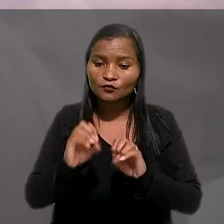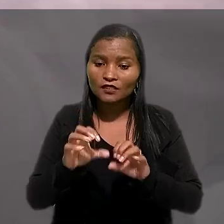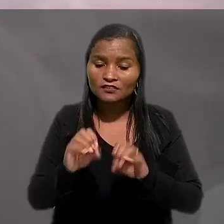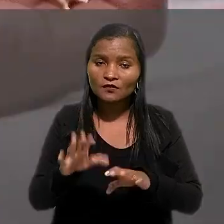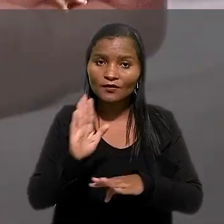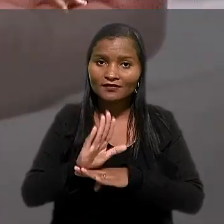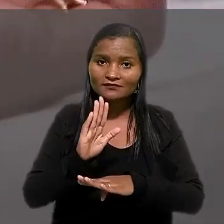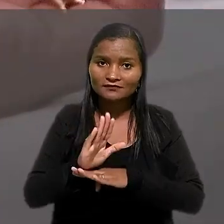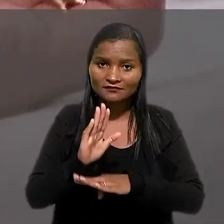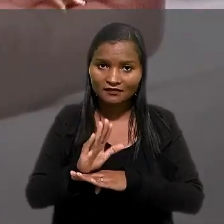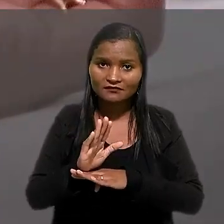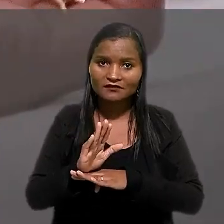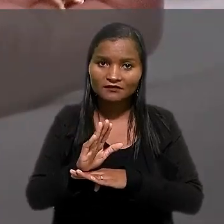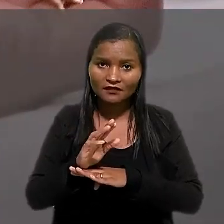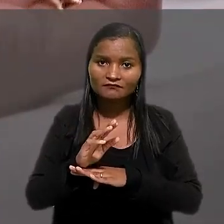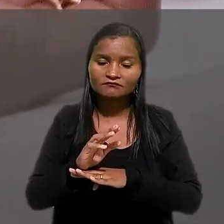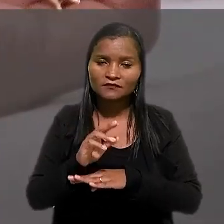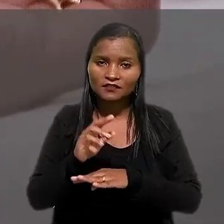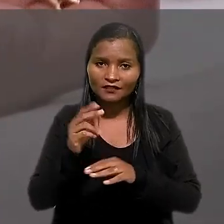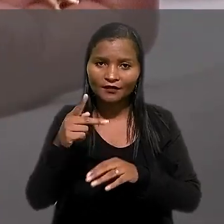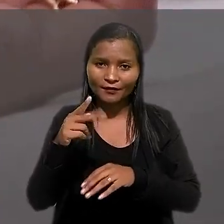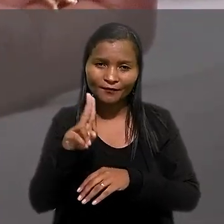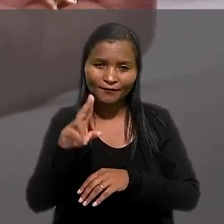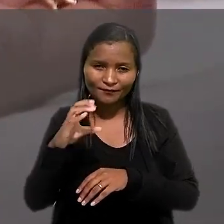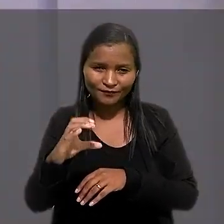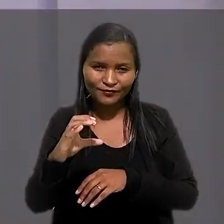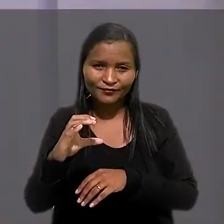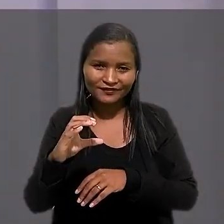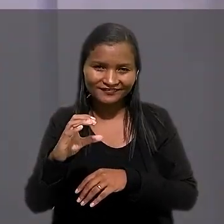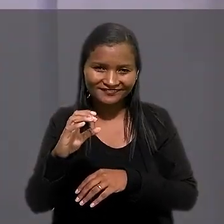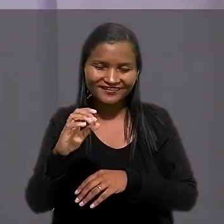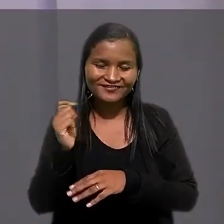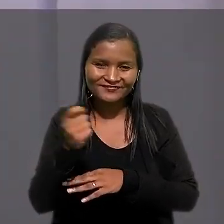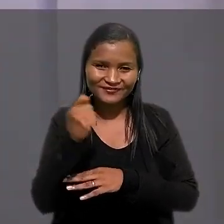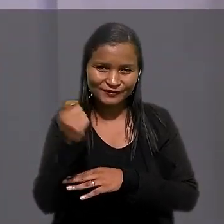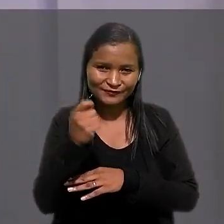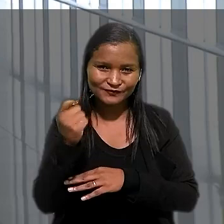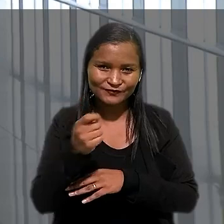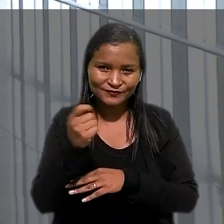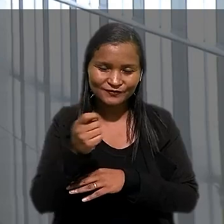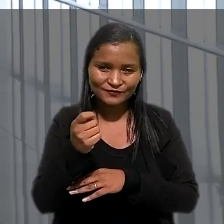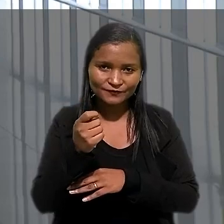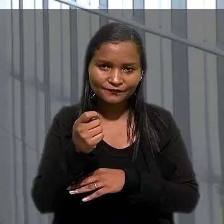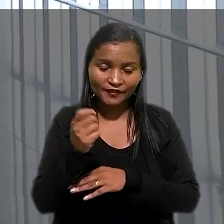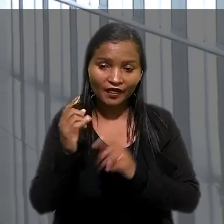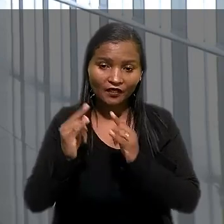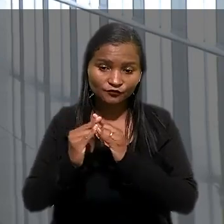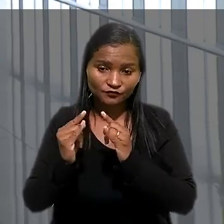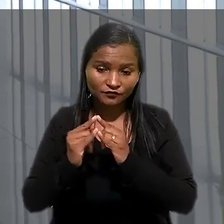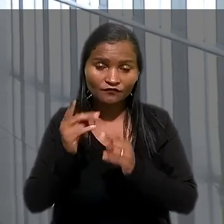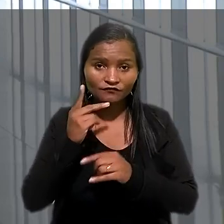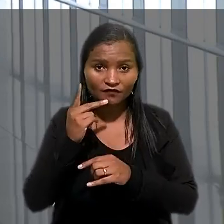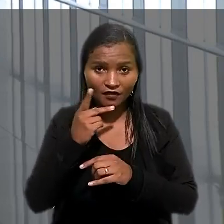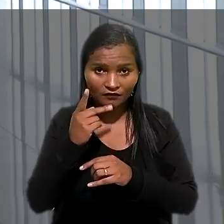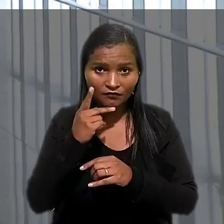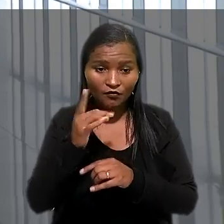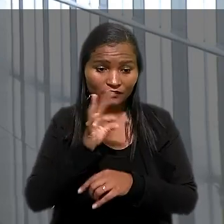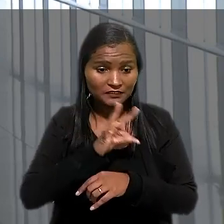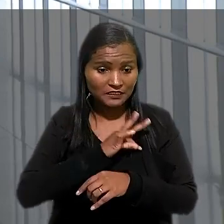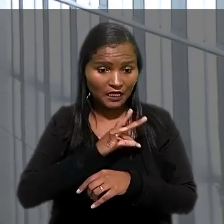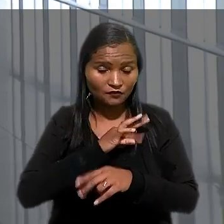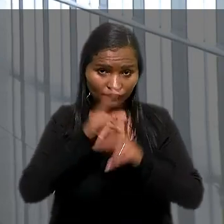Assistência, mantenedora da Pontifícia Universidade Católica do Rio Grande do Sul. A entidade alegou que os técnicos